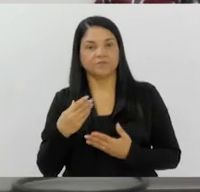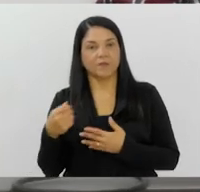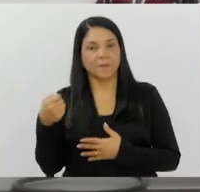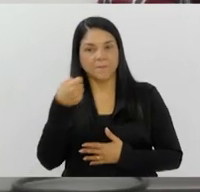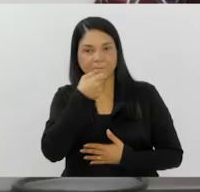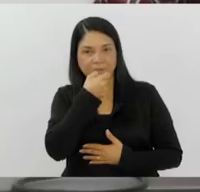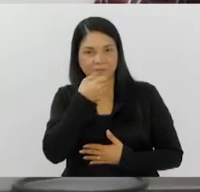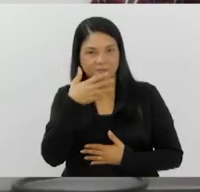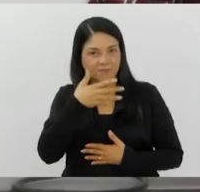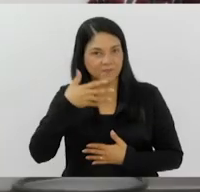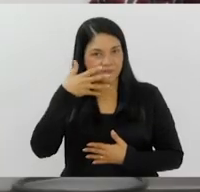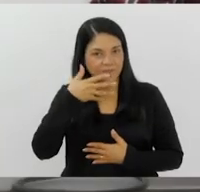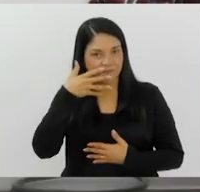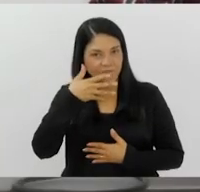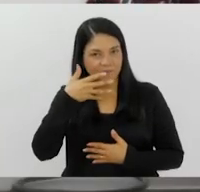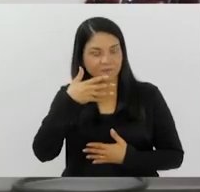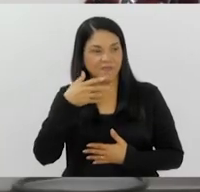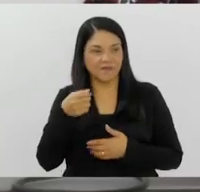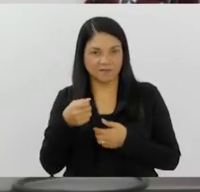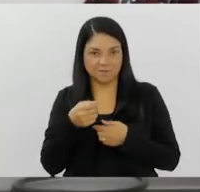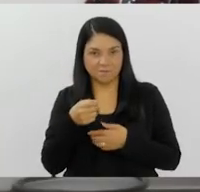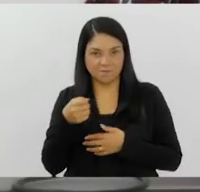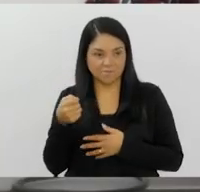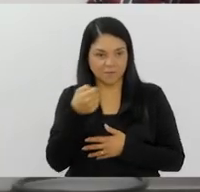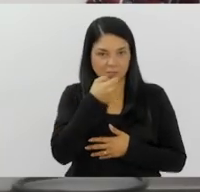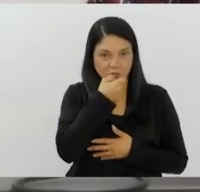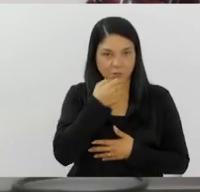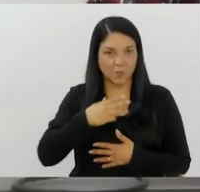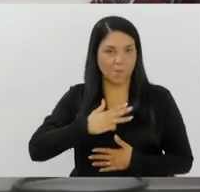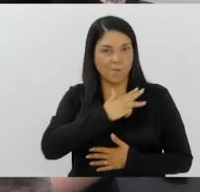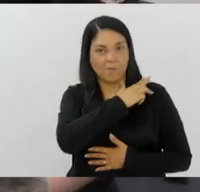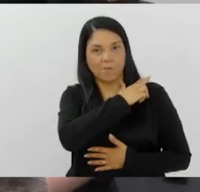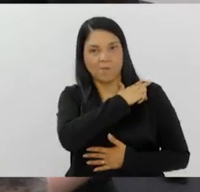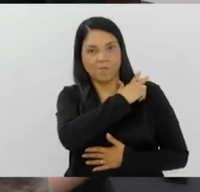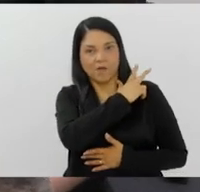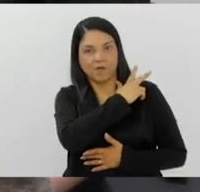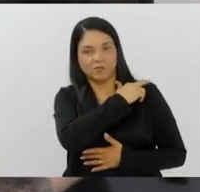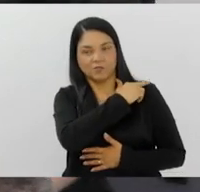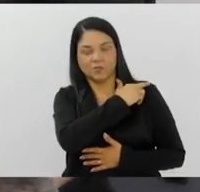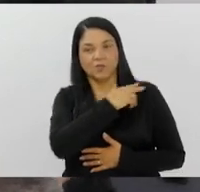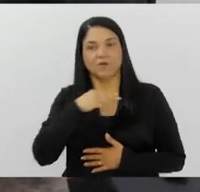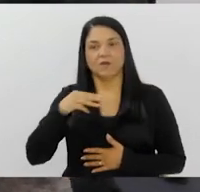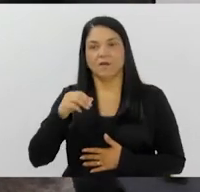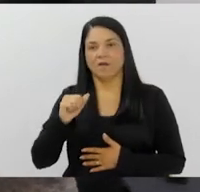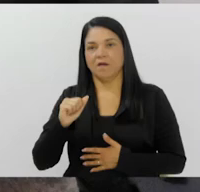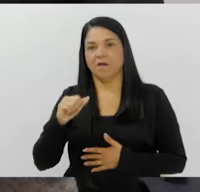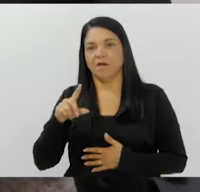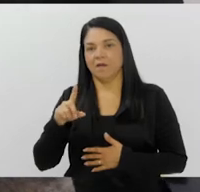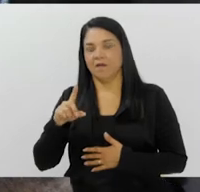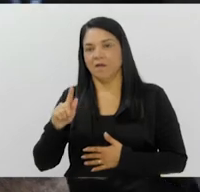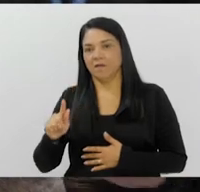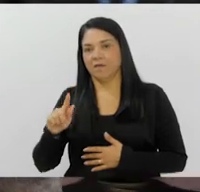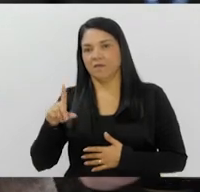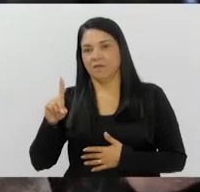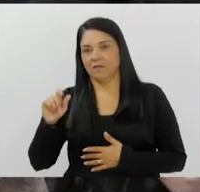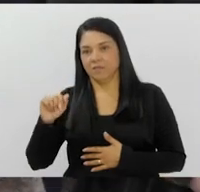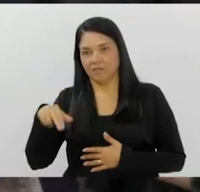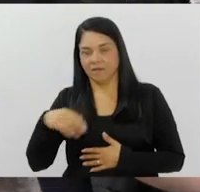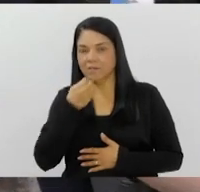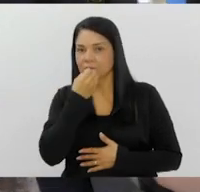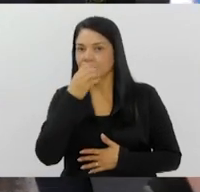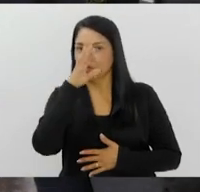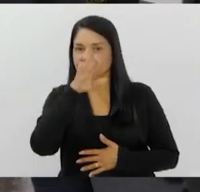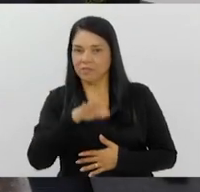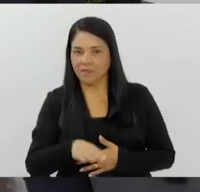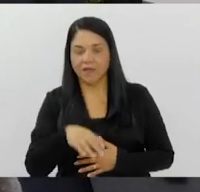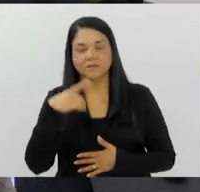a bola nesse momento para o major agdan é isso boa tarde direto amigo deputado